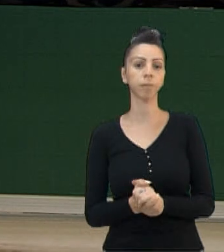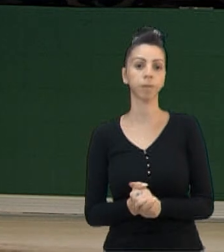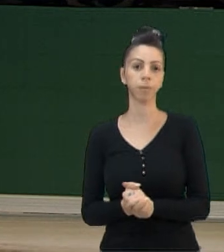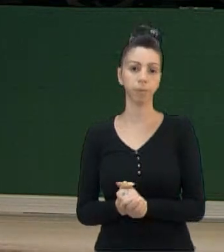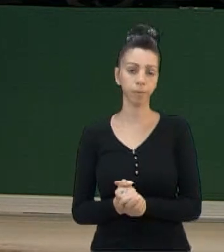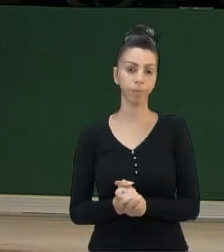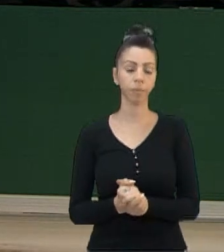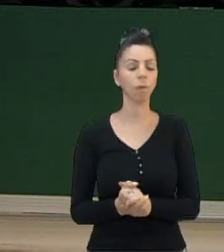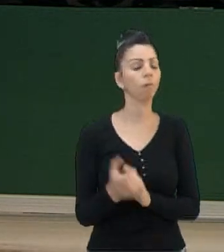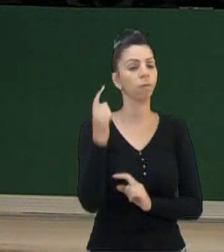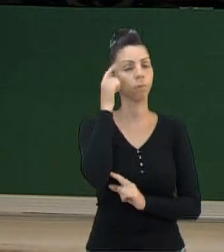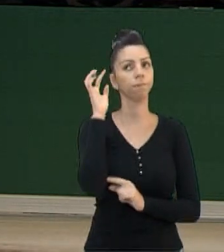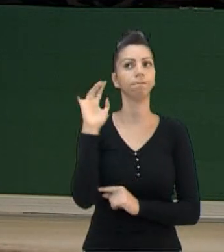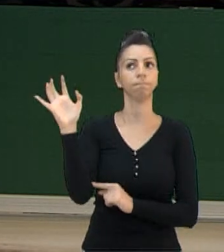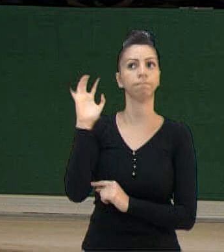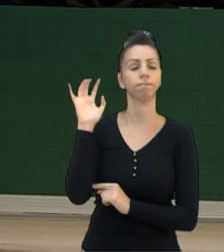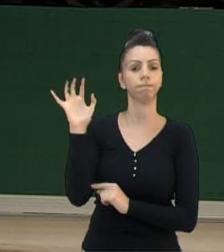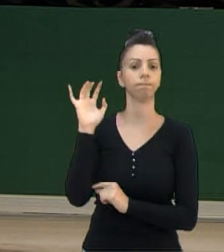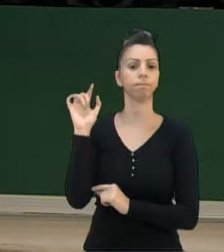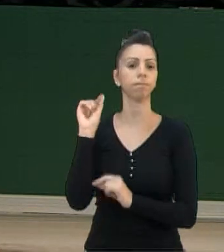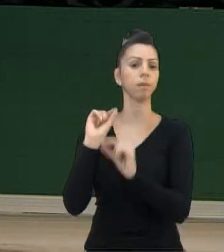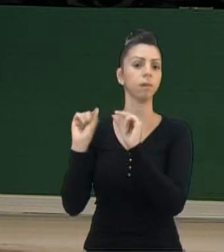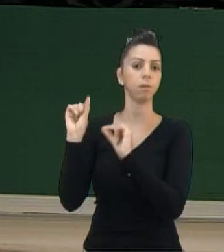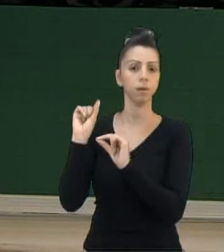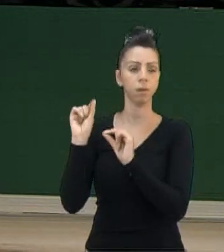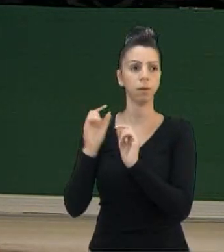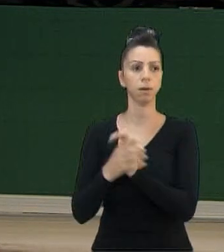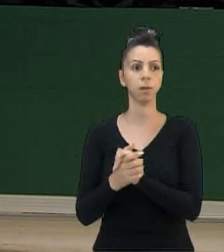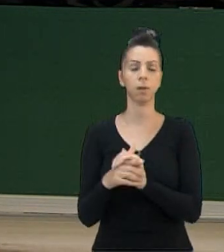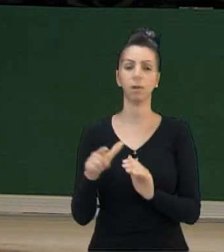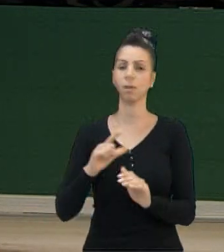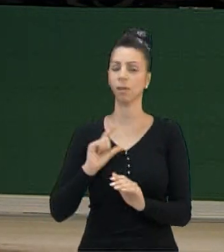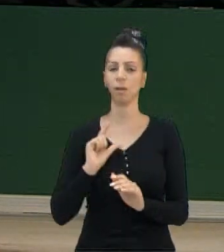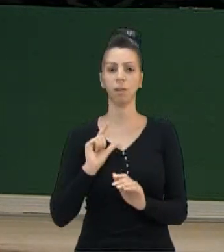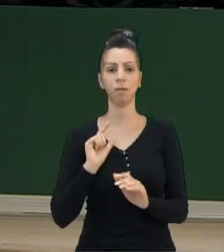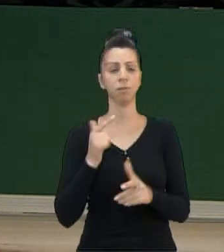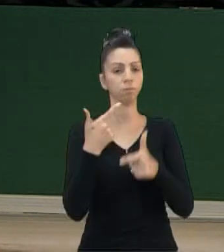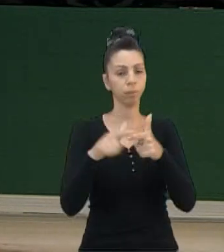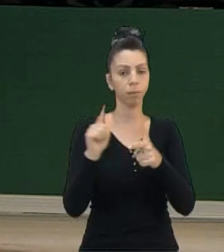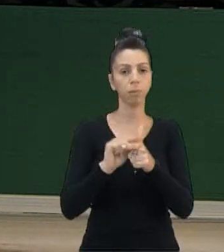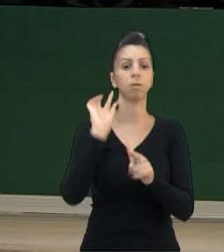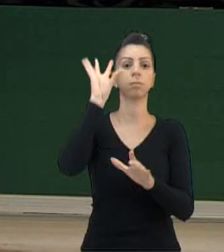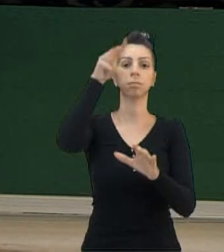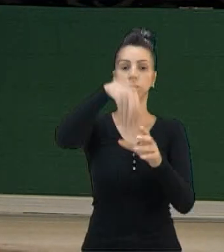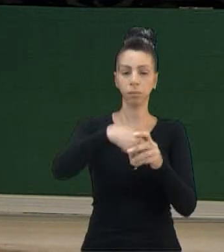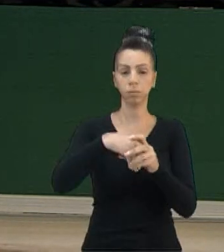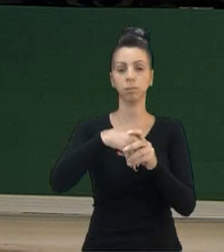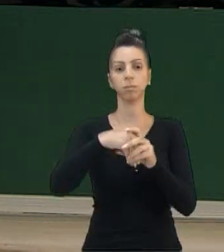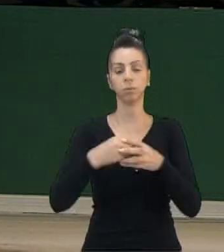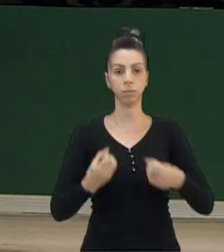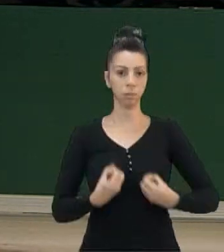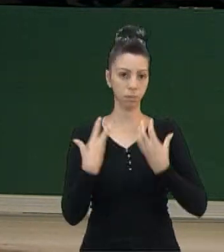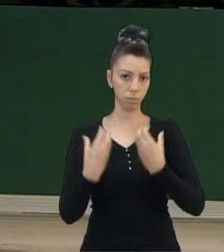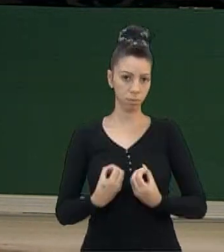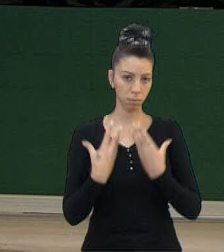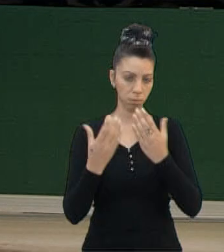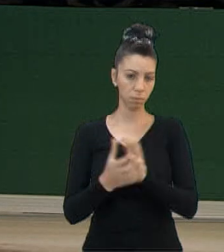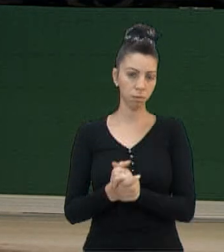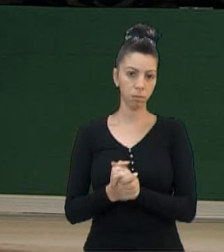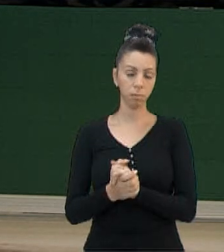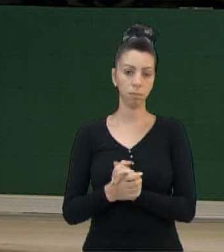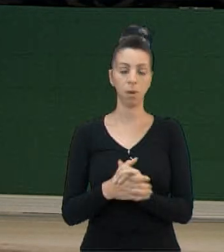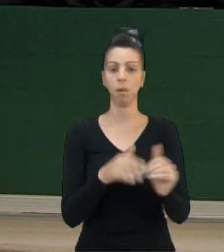gente, esse poema, várias questões estão aqui postas, né? Uma das questões postas que a gente observa é o